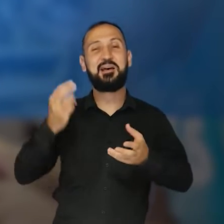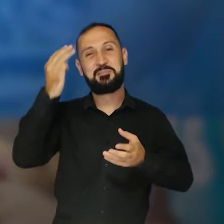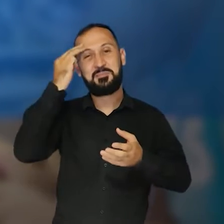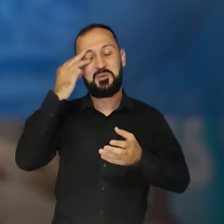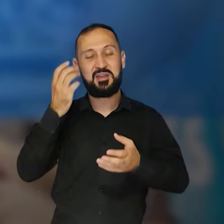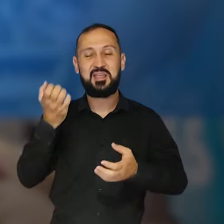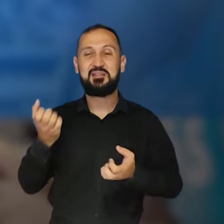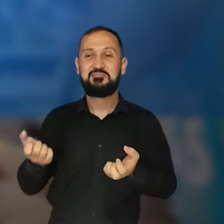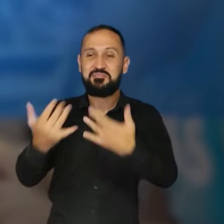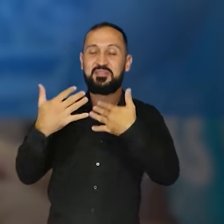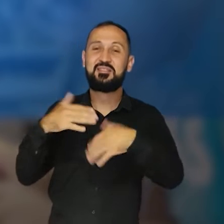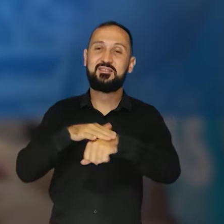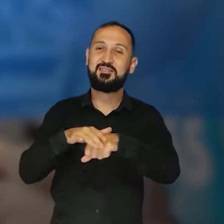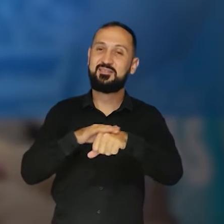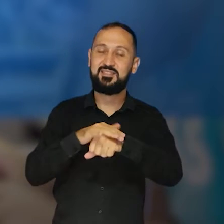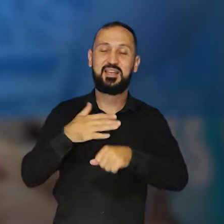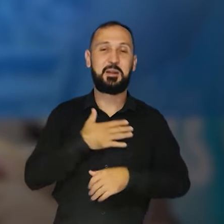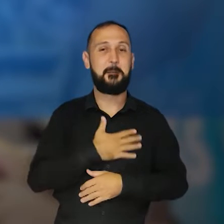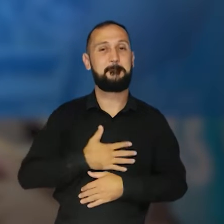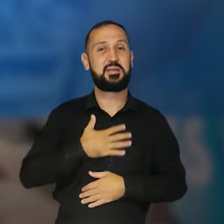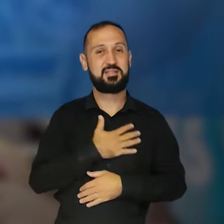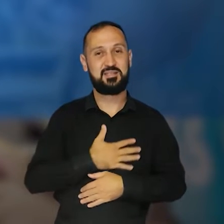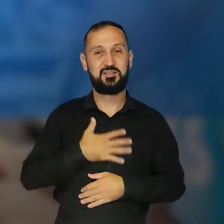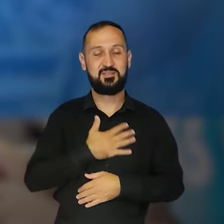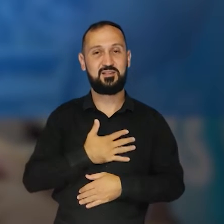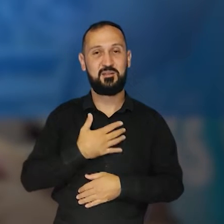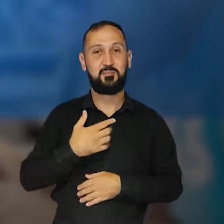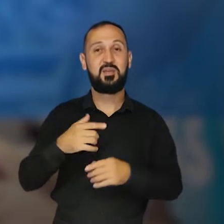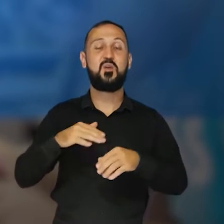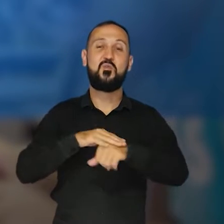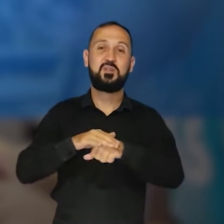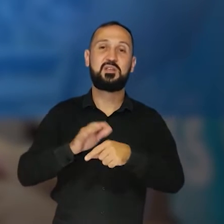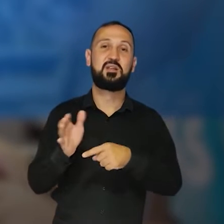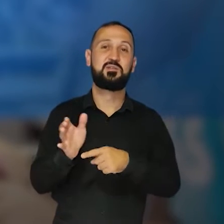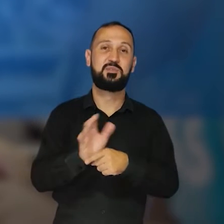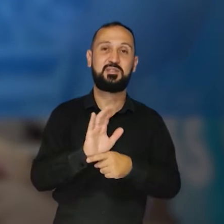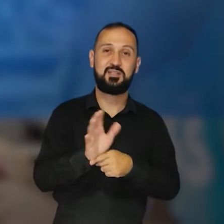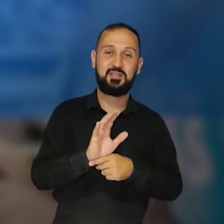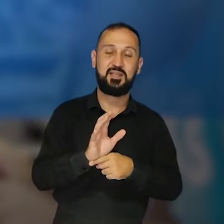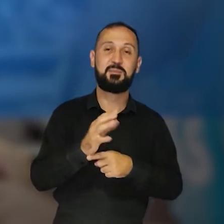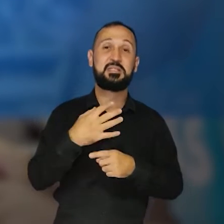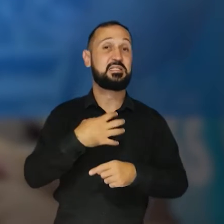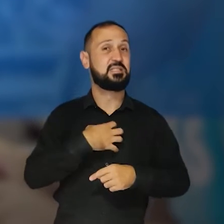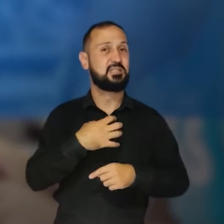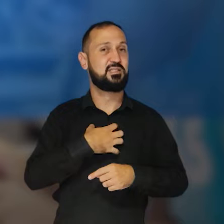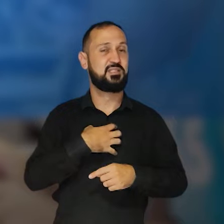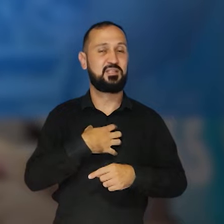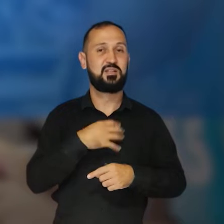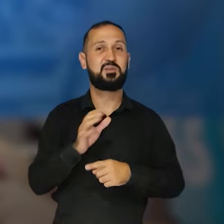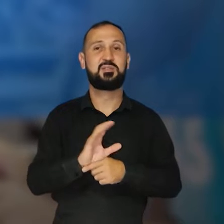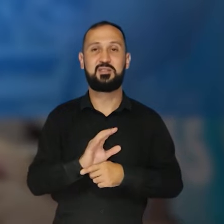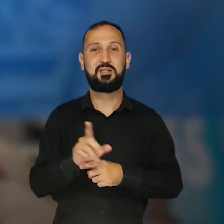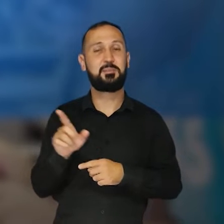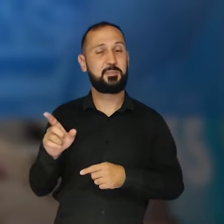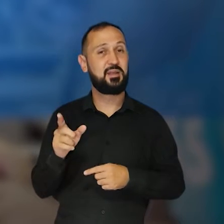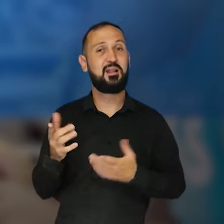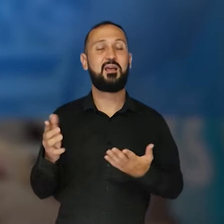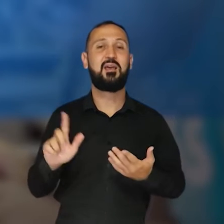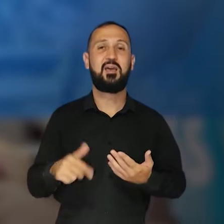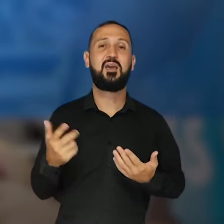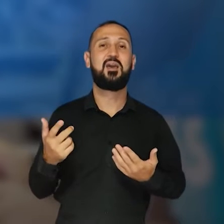Elas abriam essas caixinhas e era sempre muito prazeroso, porque falar de cinema, viver o cinema, para